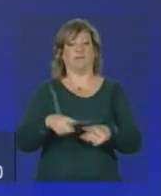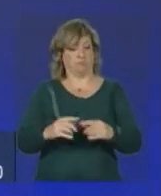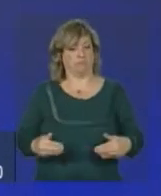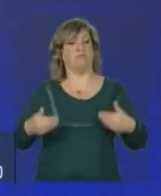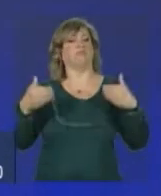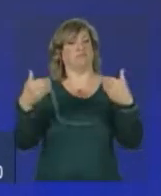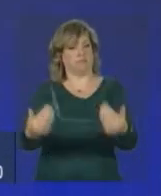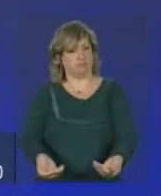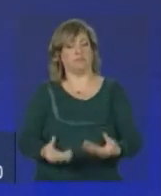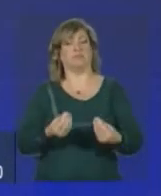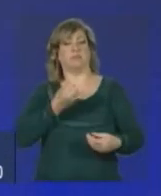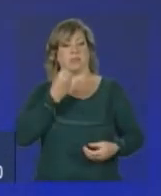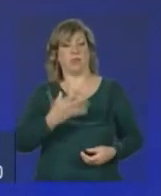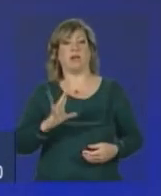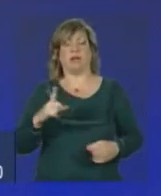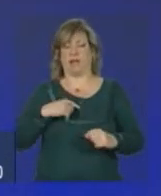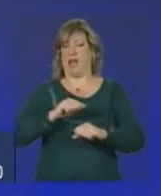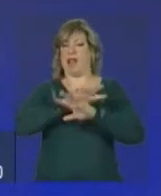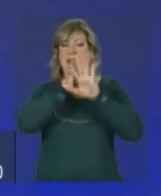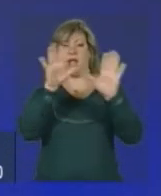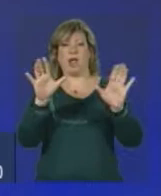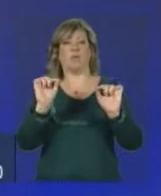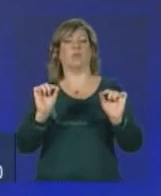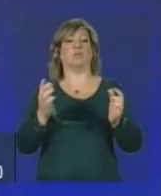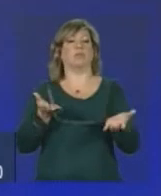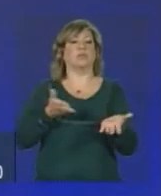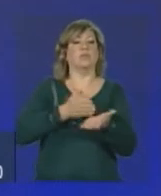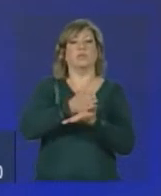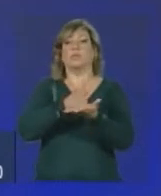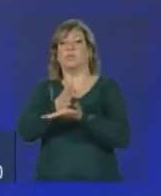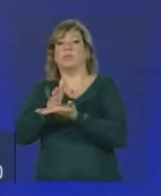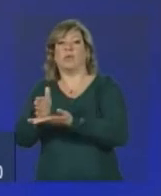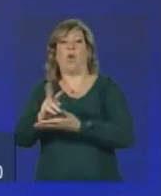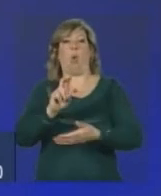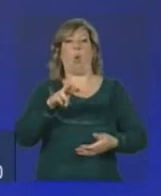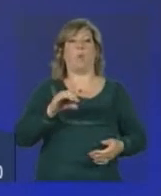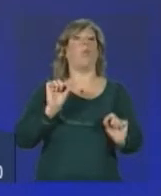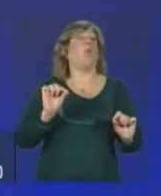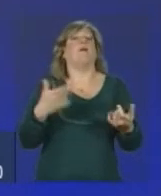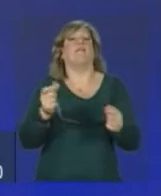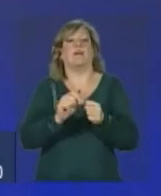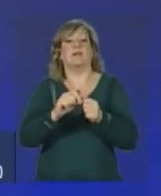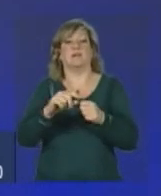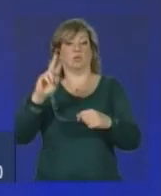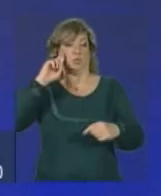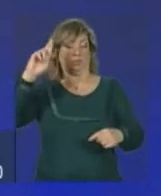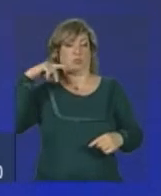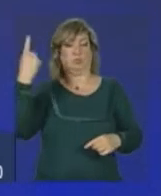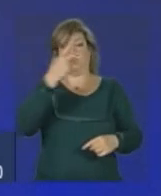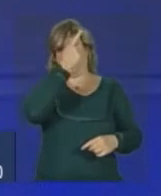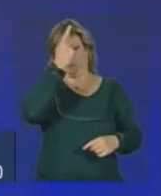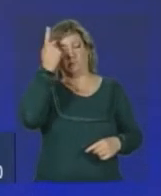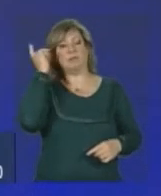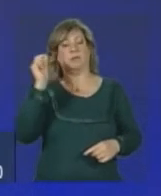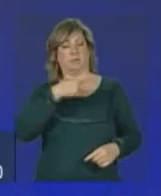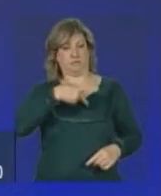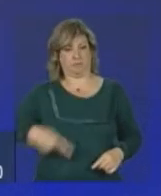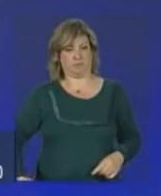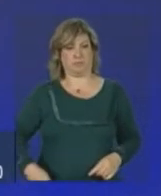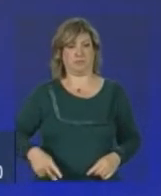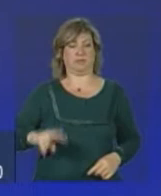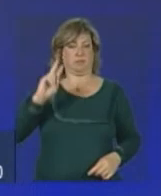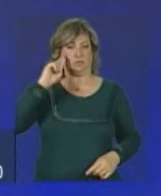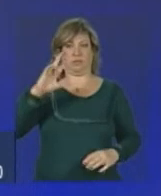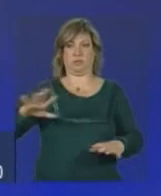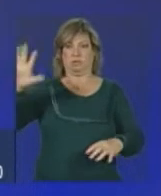Está claro os rumos que os líderes da União Europeia, estão claros esses rumos que eles estão definindo para